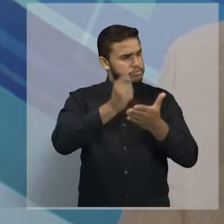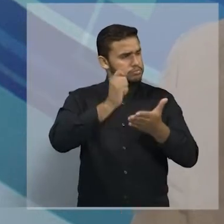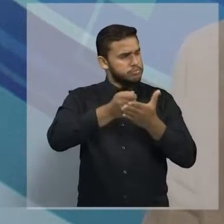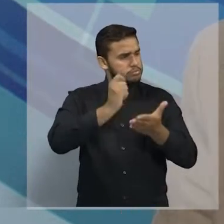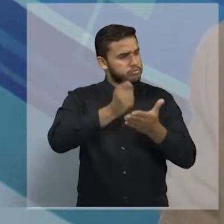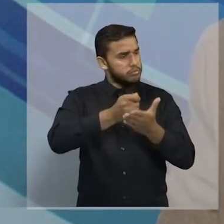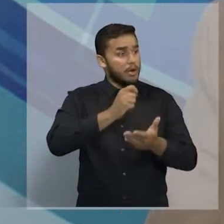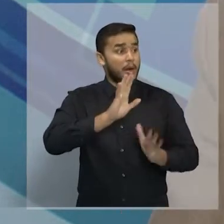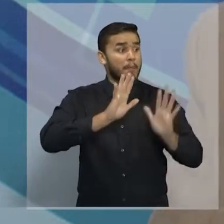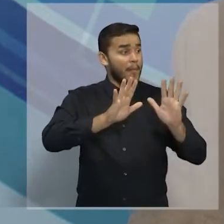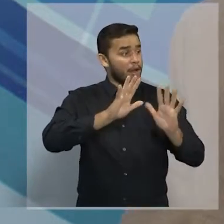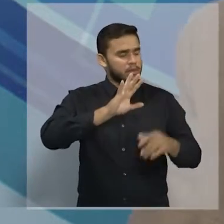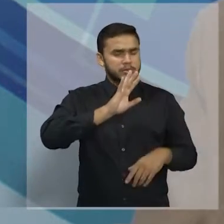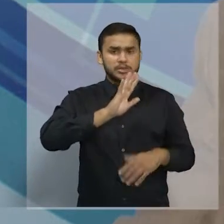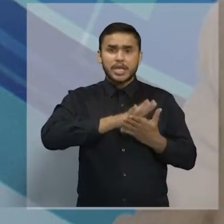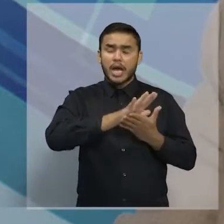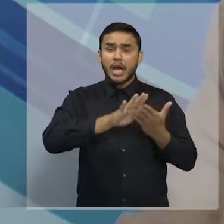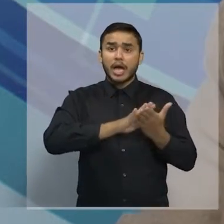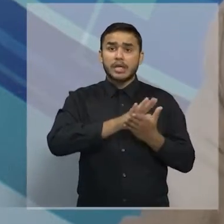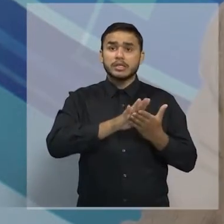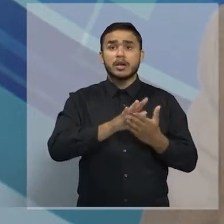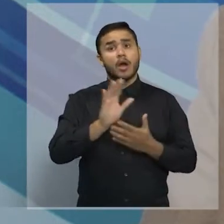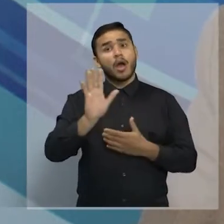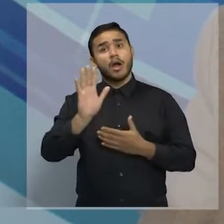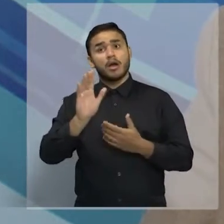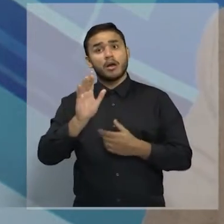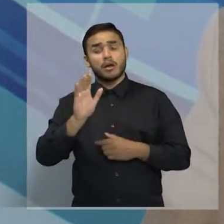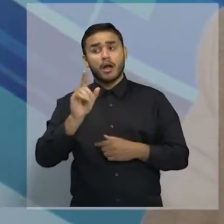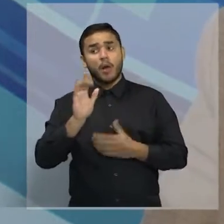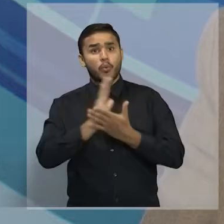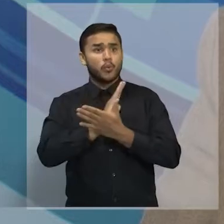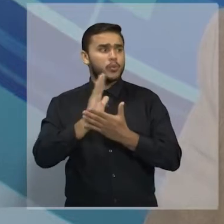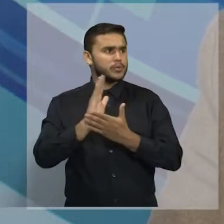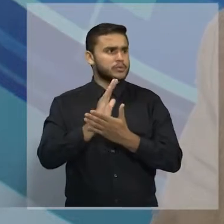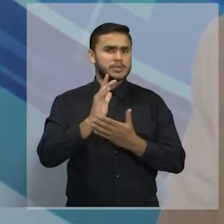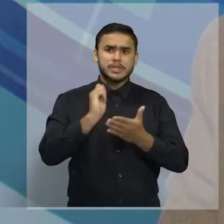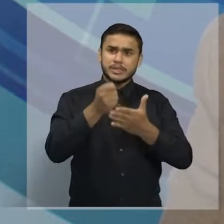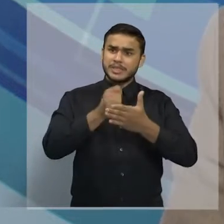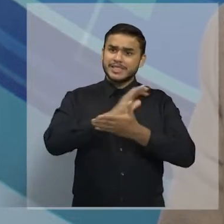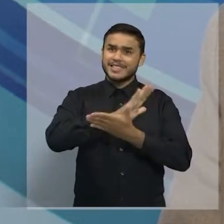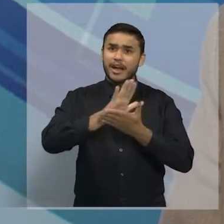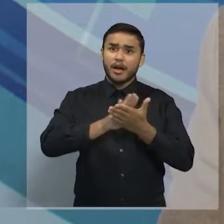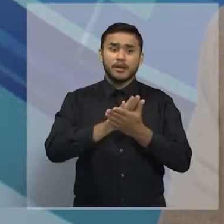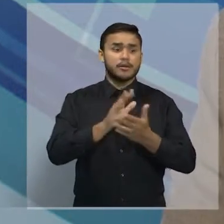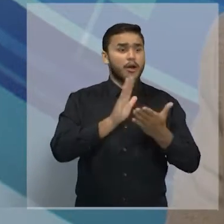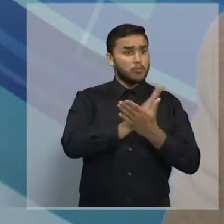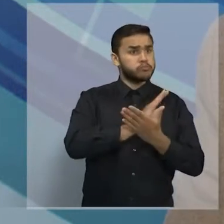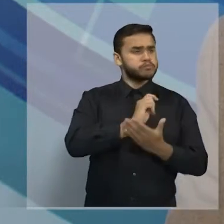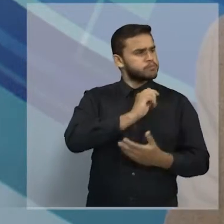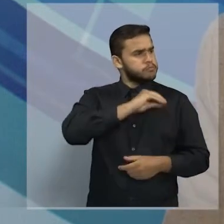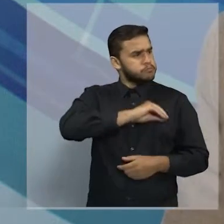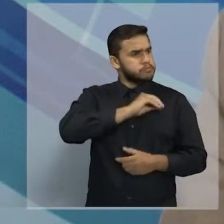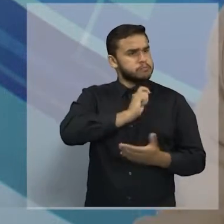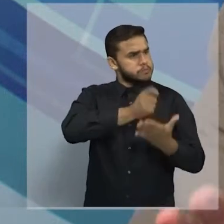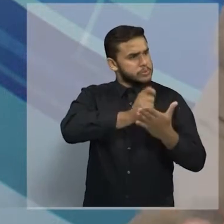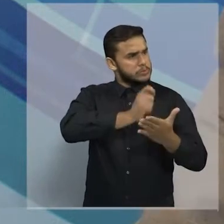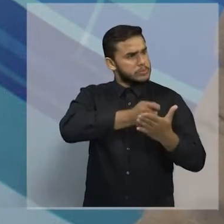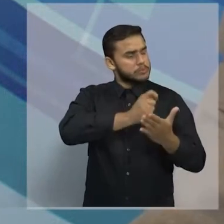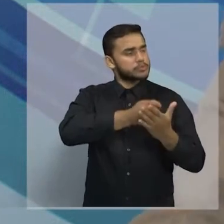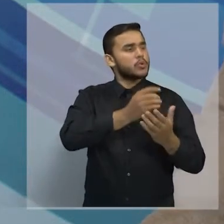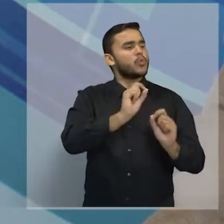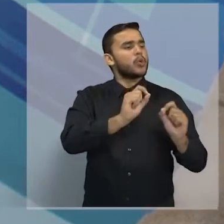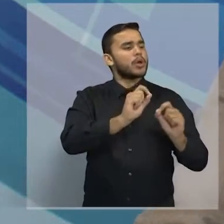renda. Ou ter outros que nem contribuiu. Entende? Então, assim, qual é o princípio básico da Previdência?